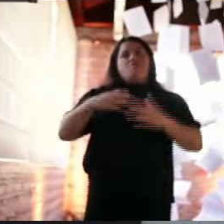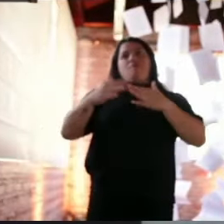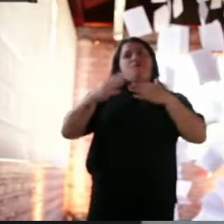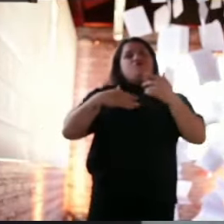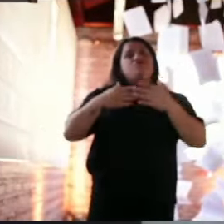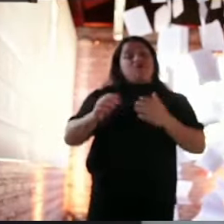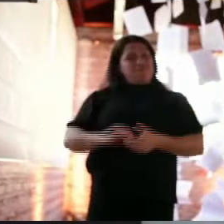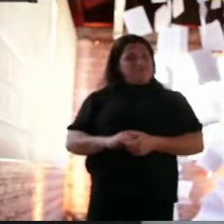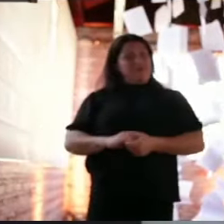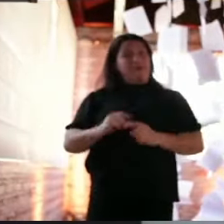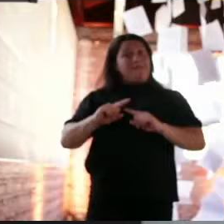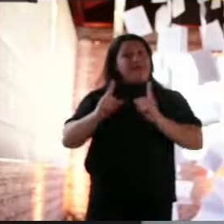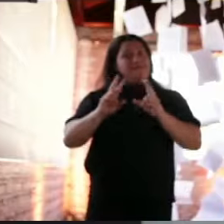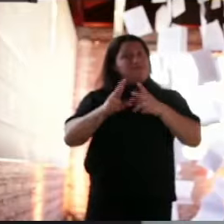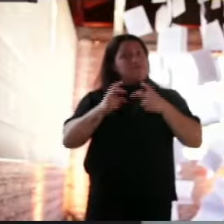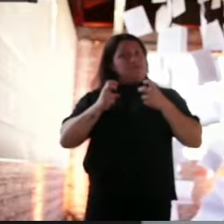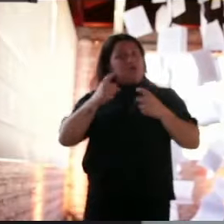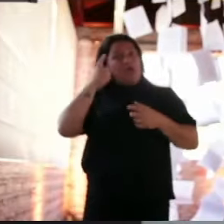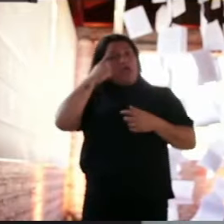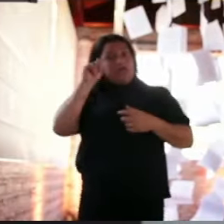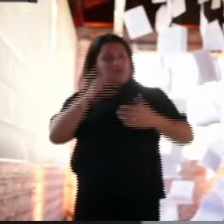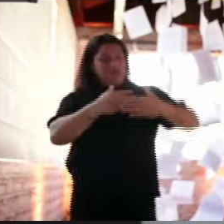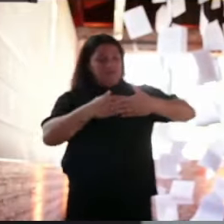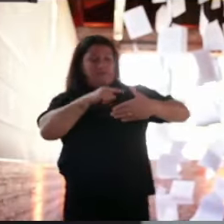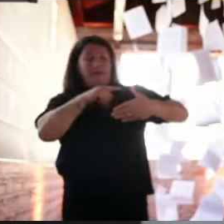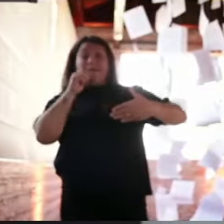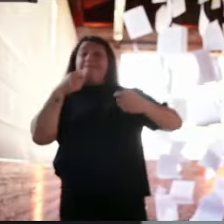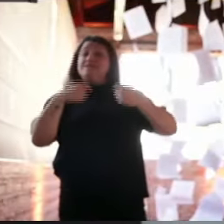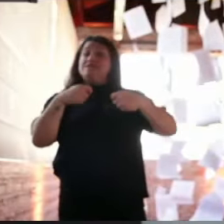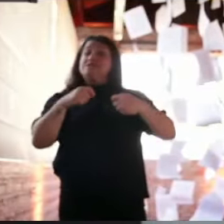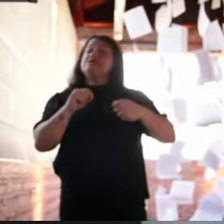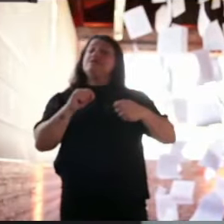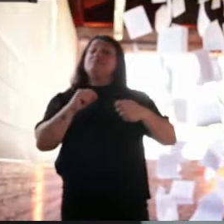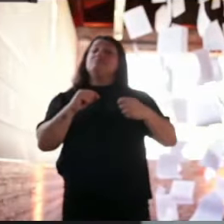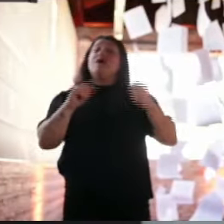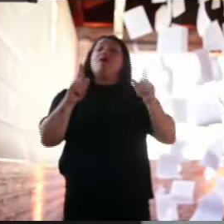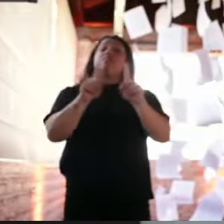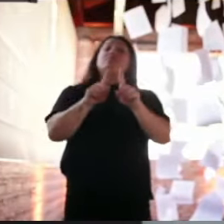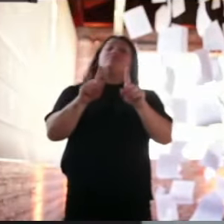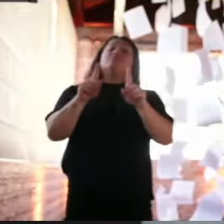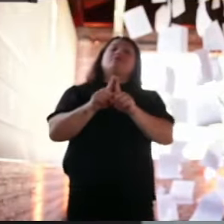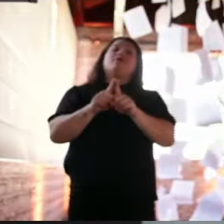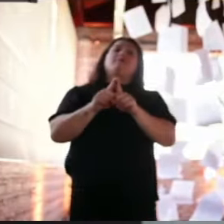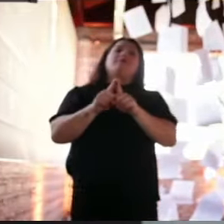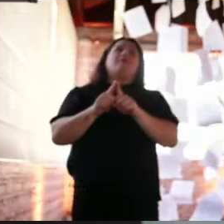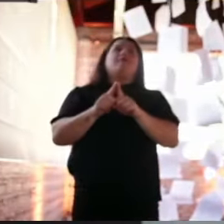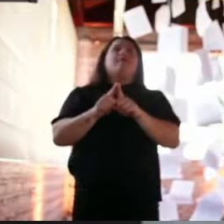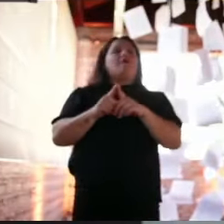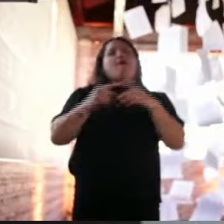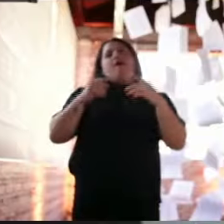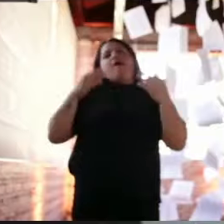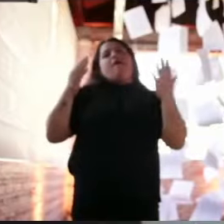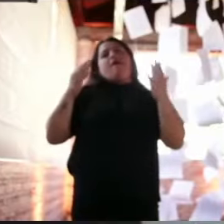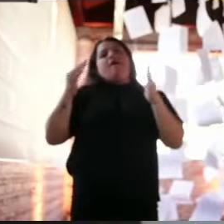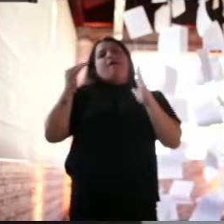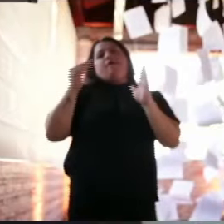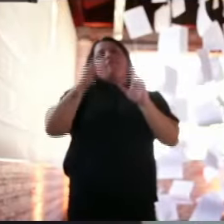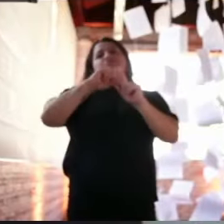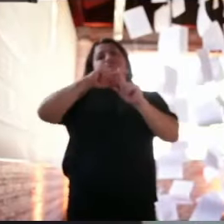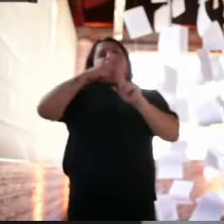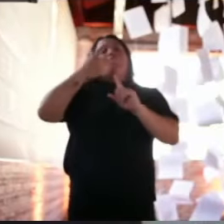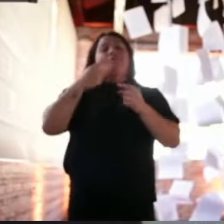mas veja mesmo a ideia do que um bebê precisa ela ela é hiper inflacionada porque você consegue